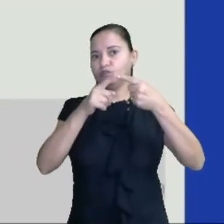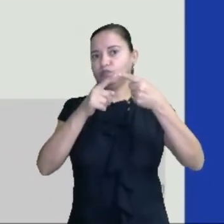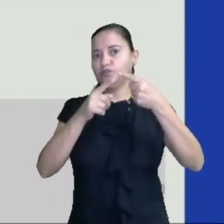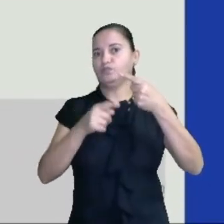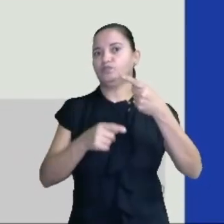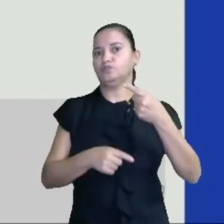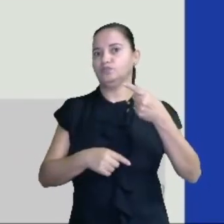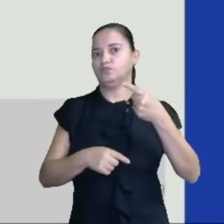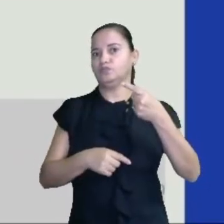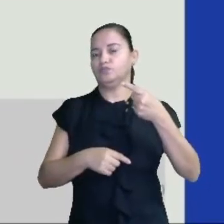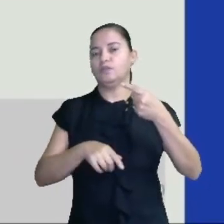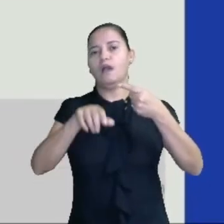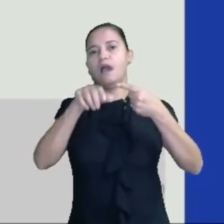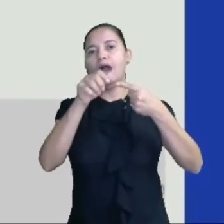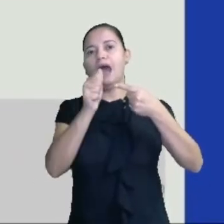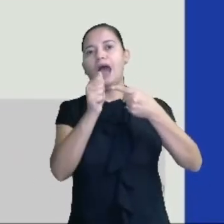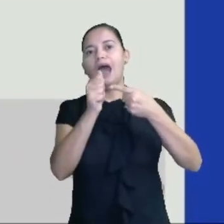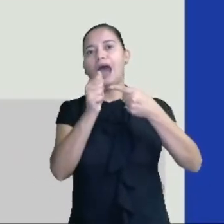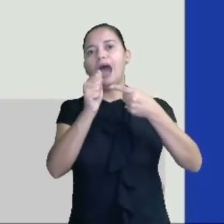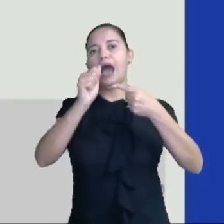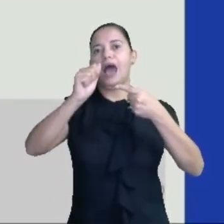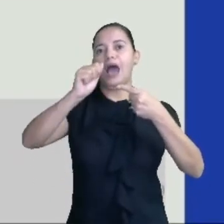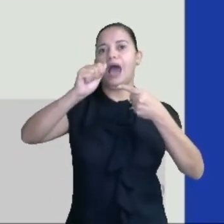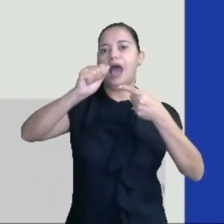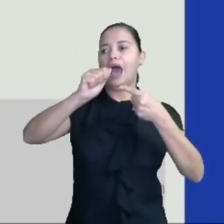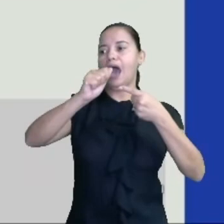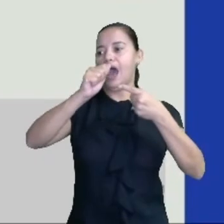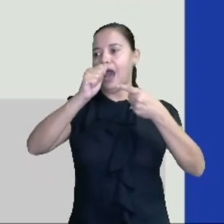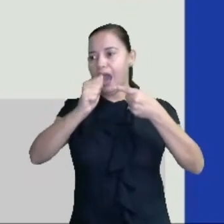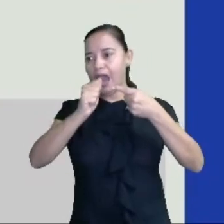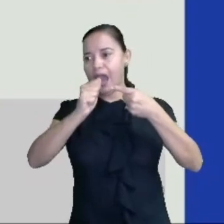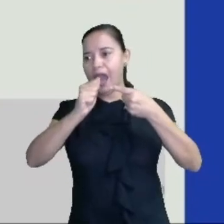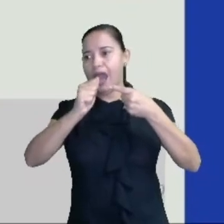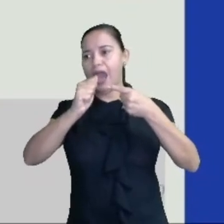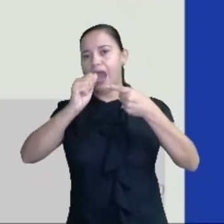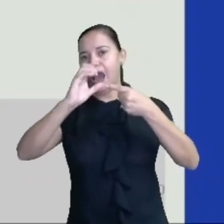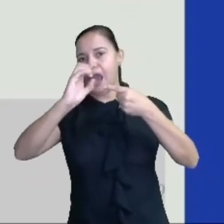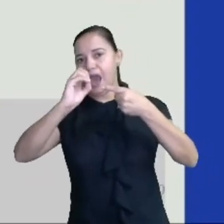ão, vê, sufixo ão, muito utilizado no nosso dia a dia.